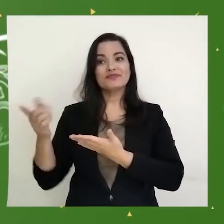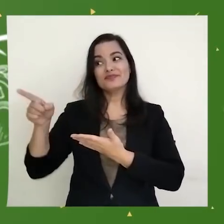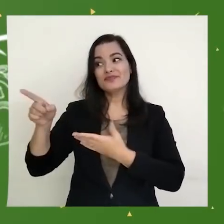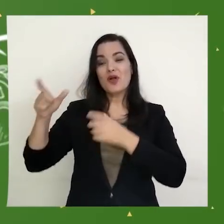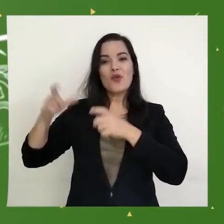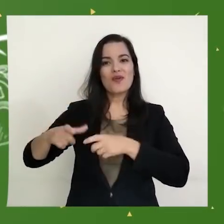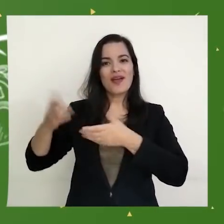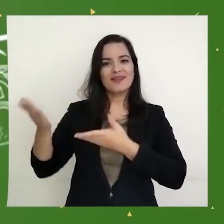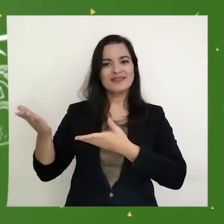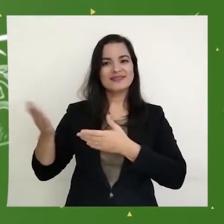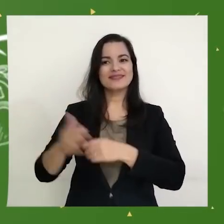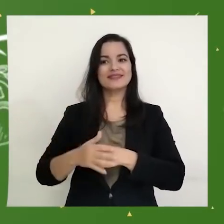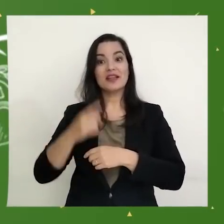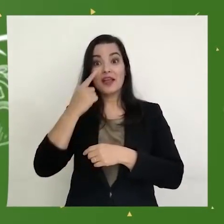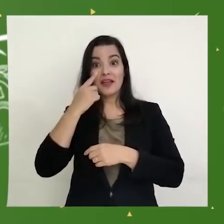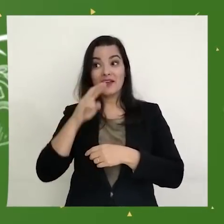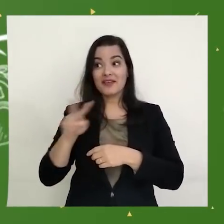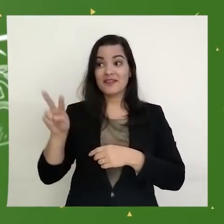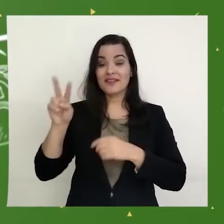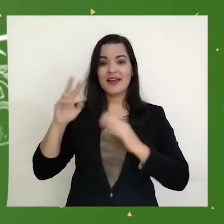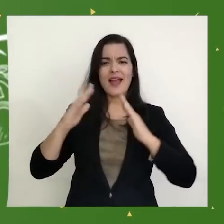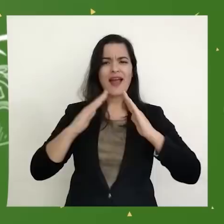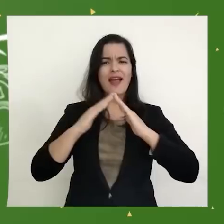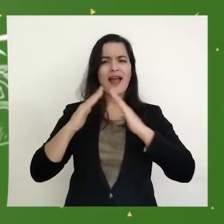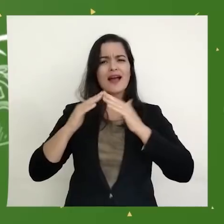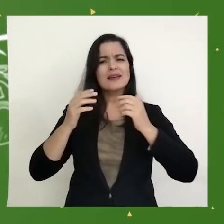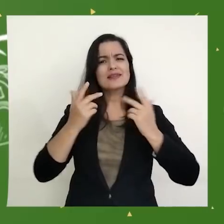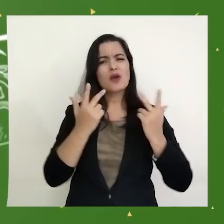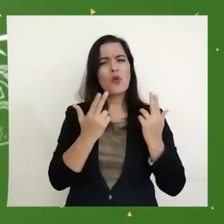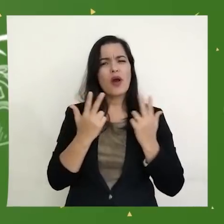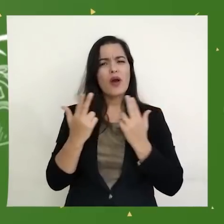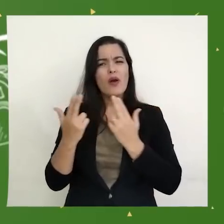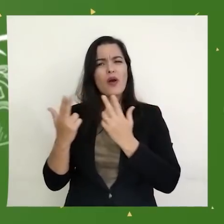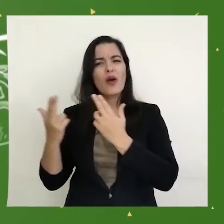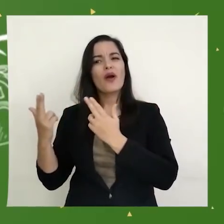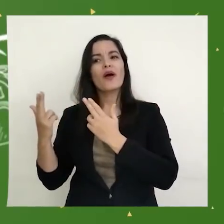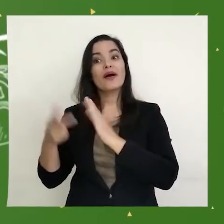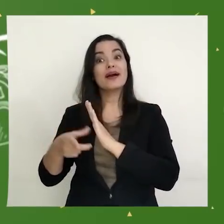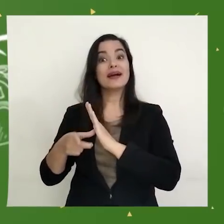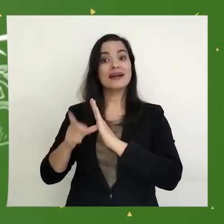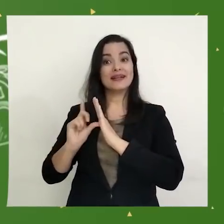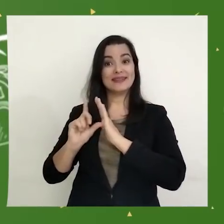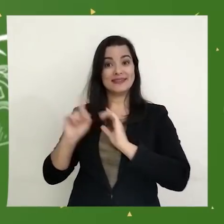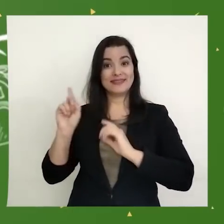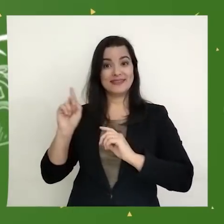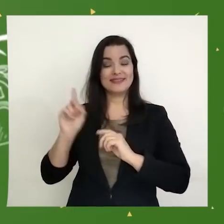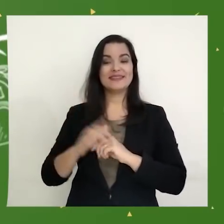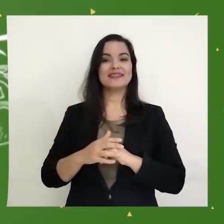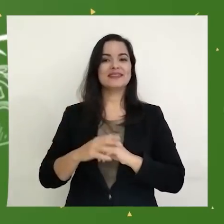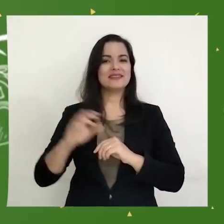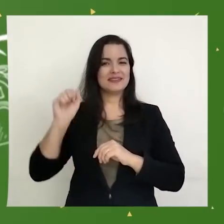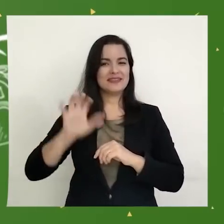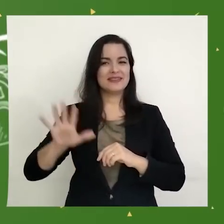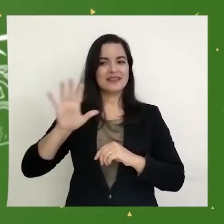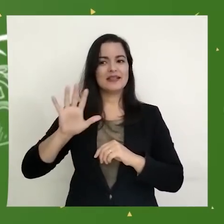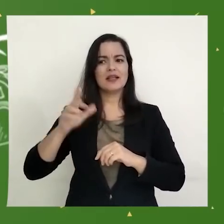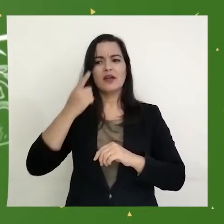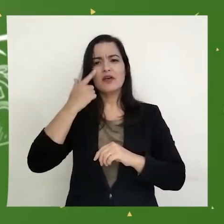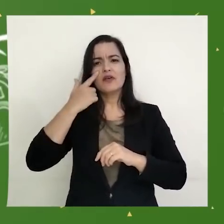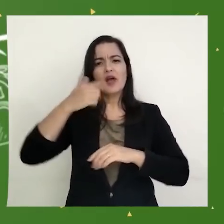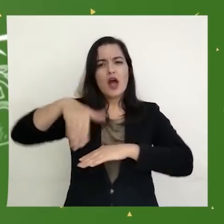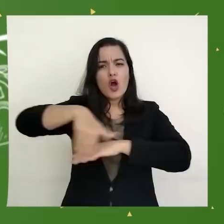local. Observem que as casas aí elas são bem parecidas, né, com as anteriores. O calçamento, as ruas,